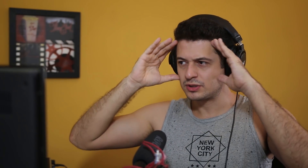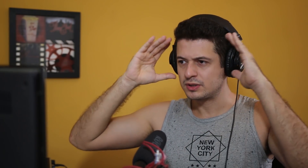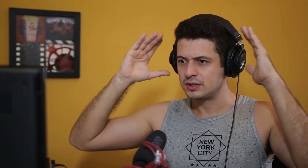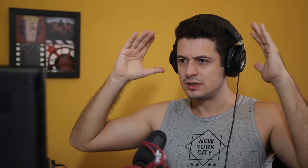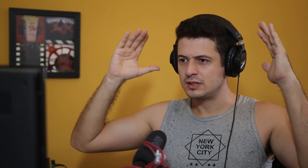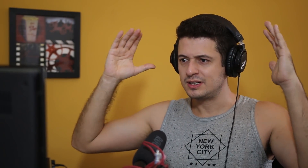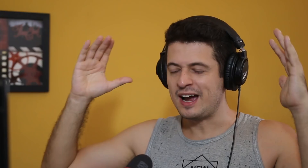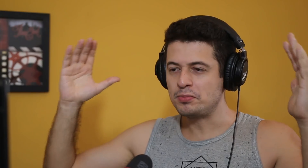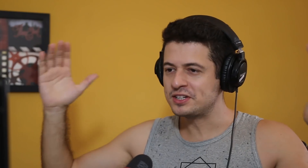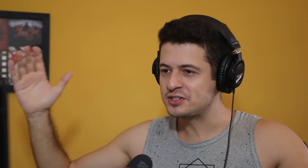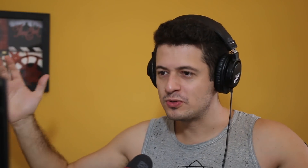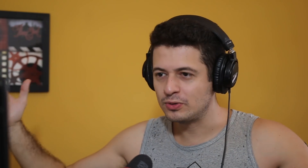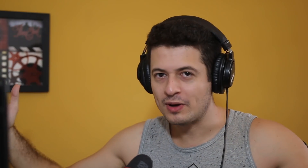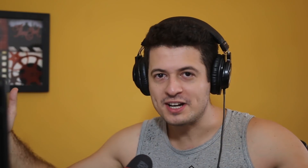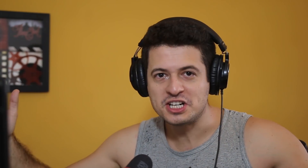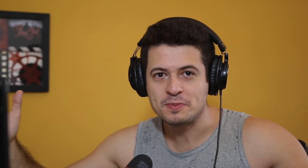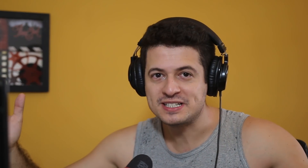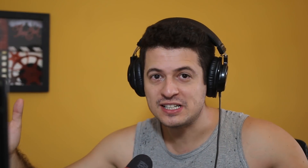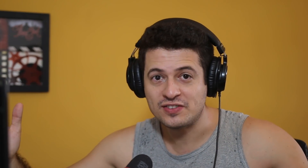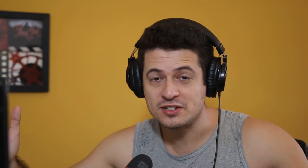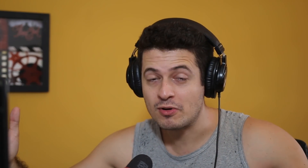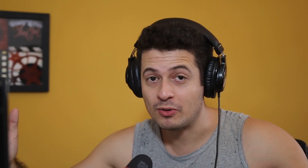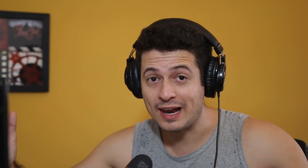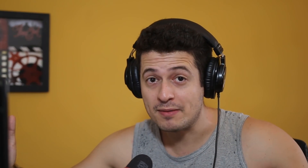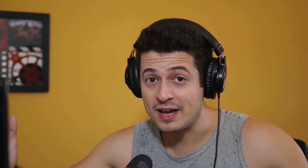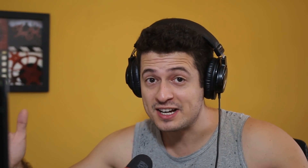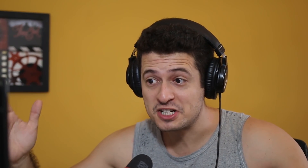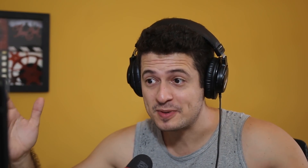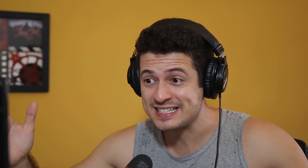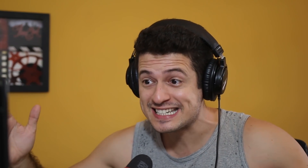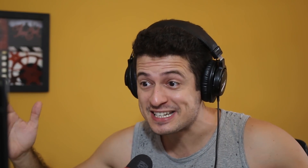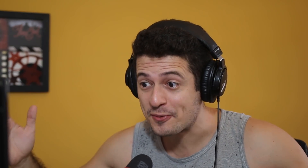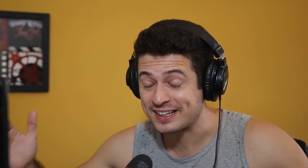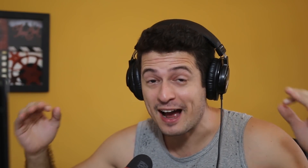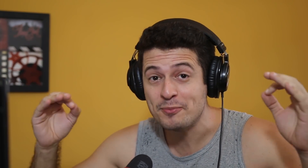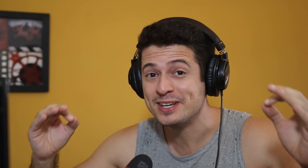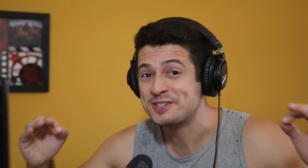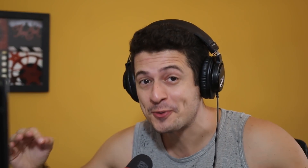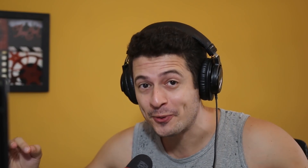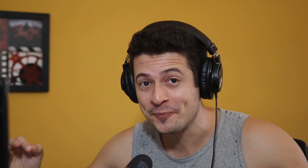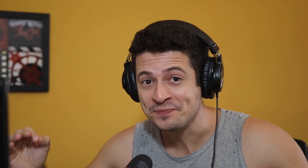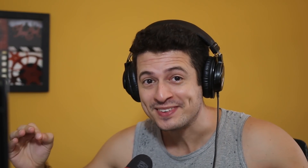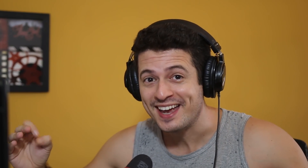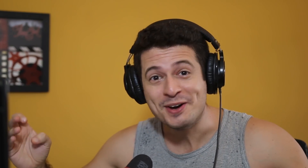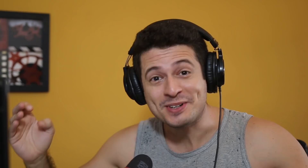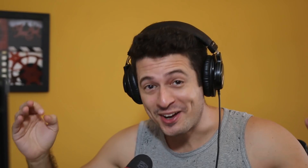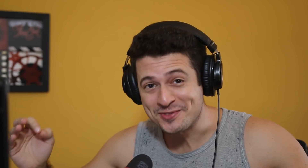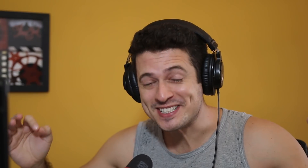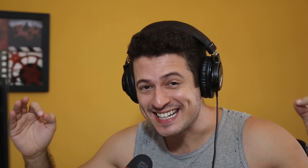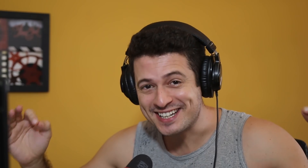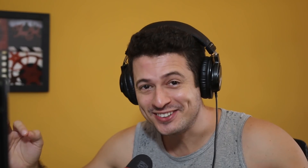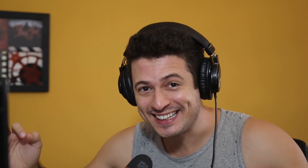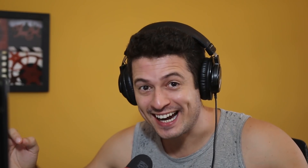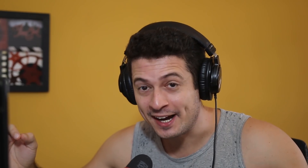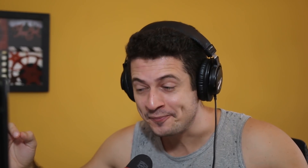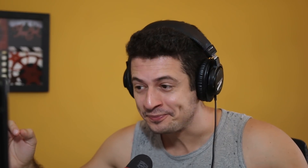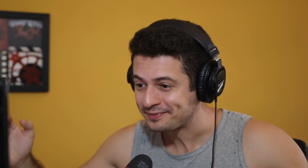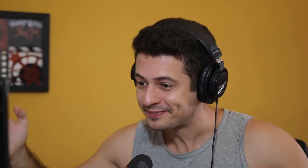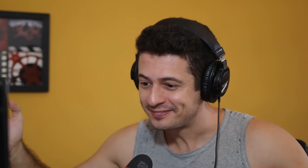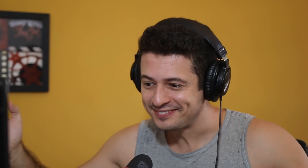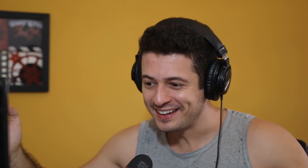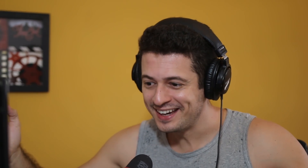Deus. Cabo Daciolo, a gente precisa fazer uma collab, a gente precisa se encontrar. Cabo Daciolo, eu quero você aqui no